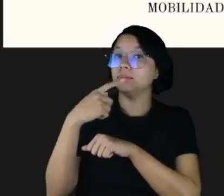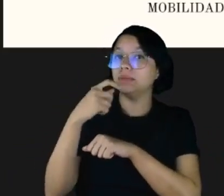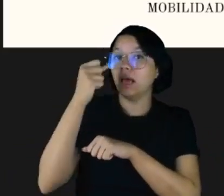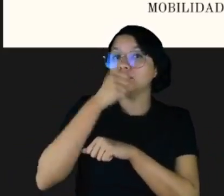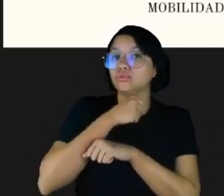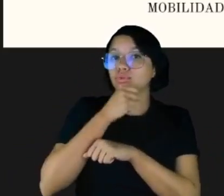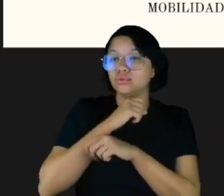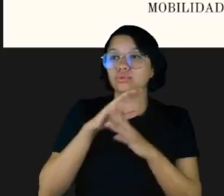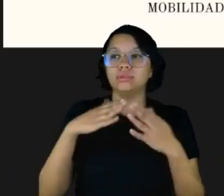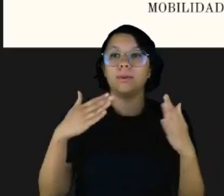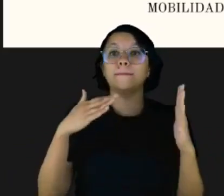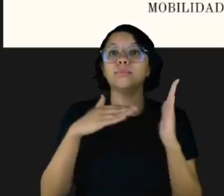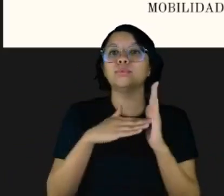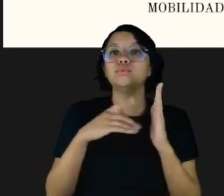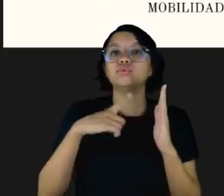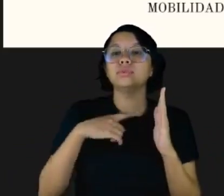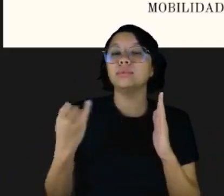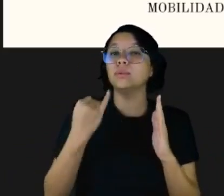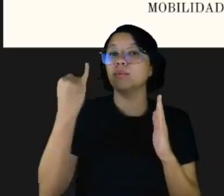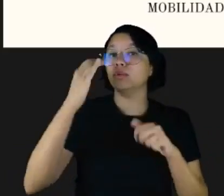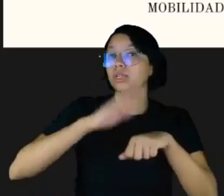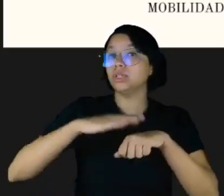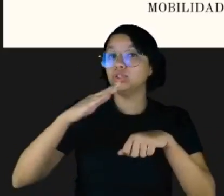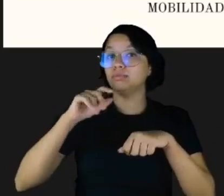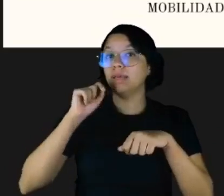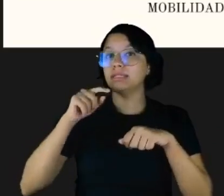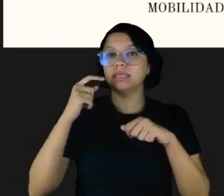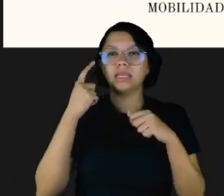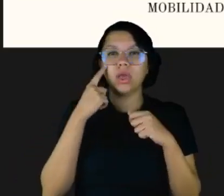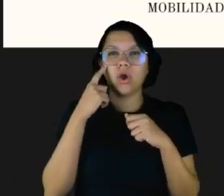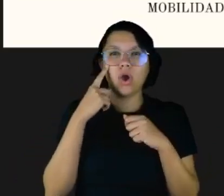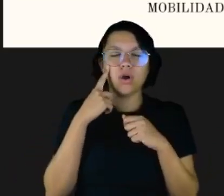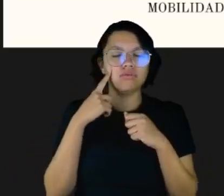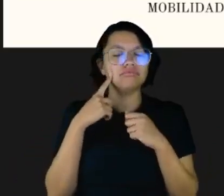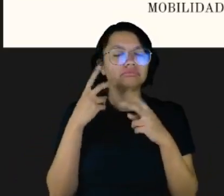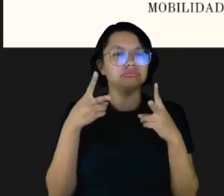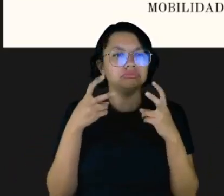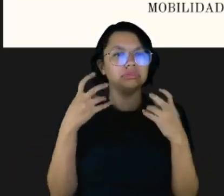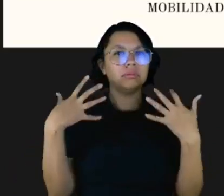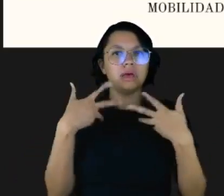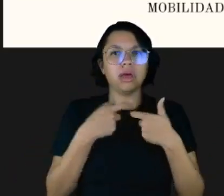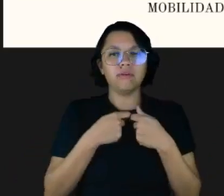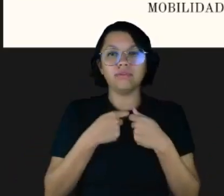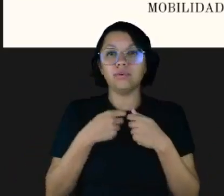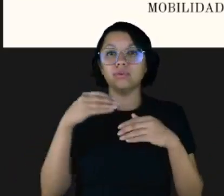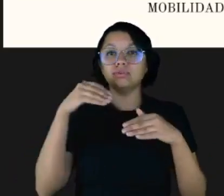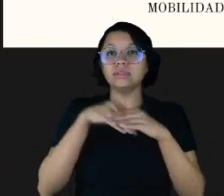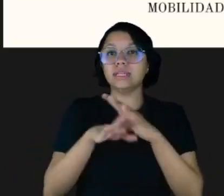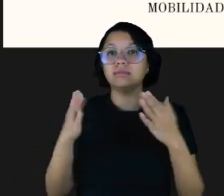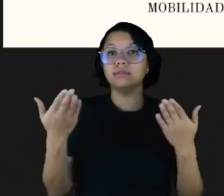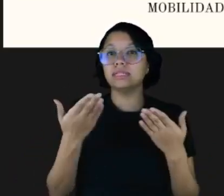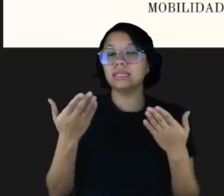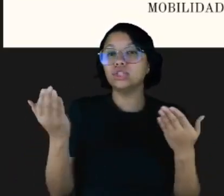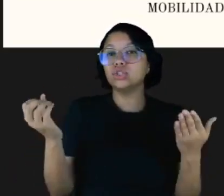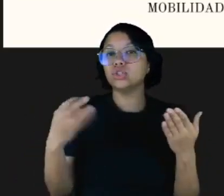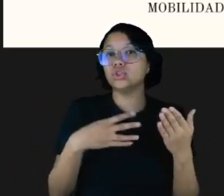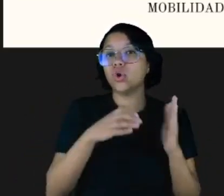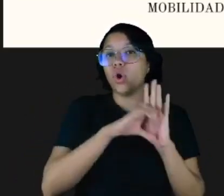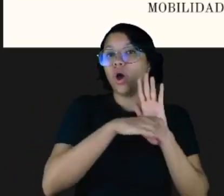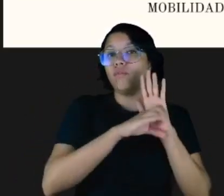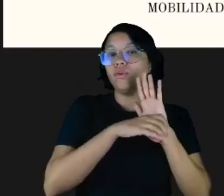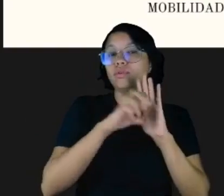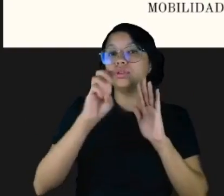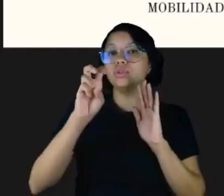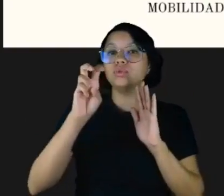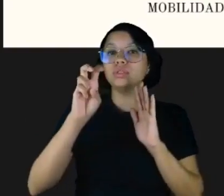nós temos o que mais importa, que eu achei fantástico dentro desse novo conceito dos 5 M's,